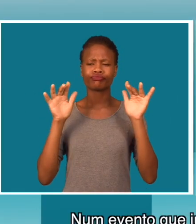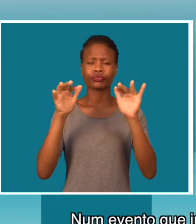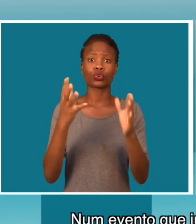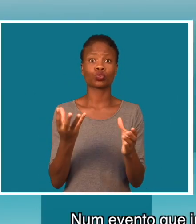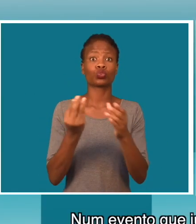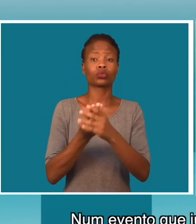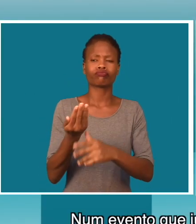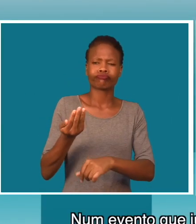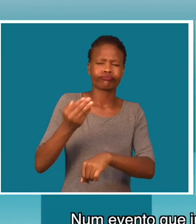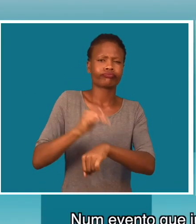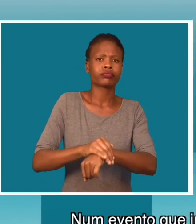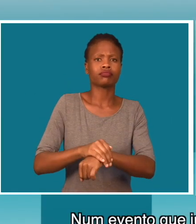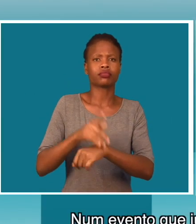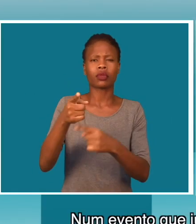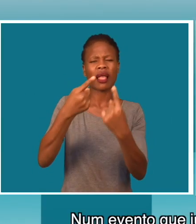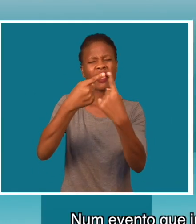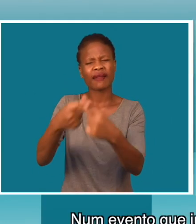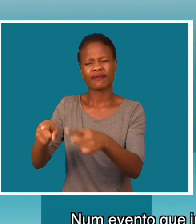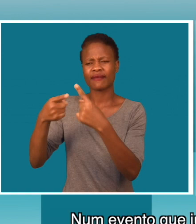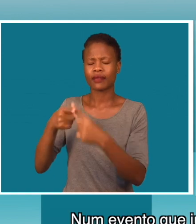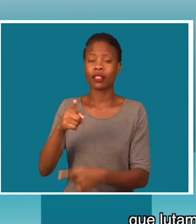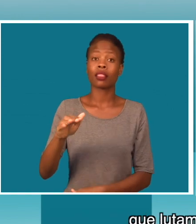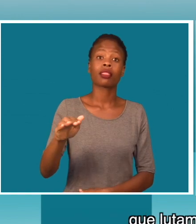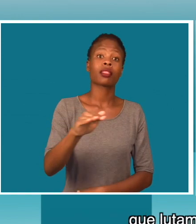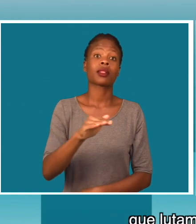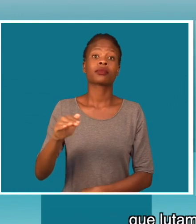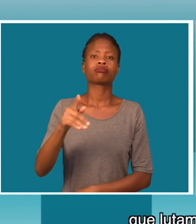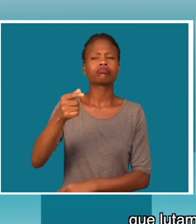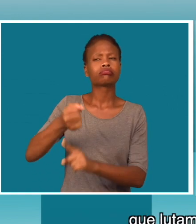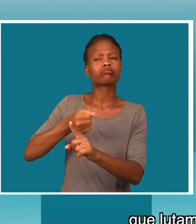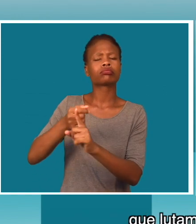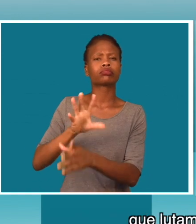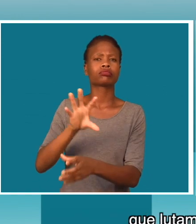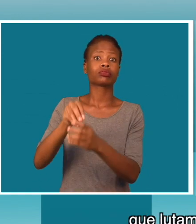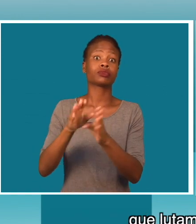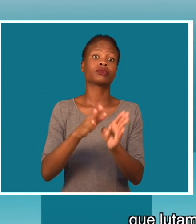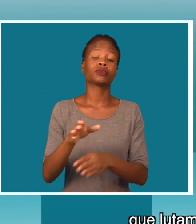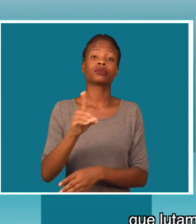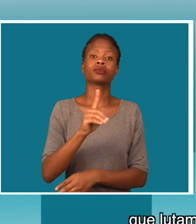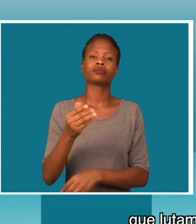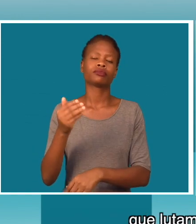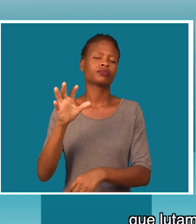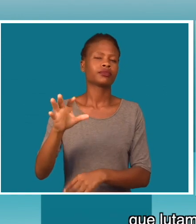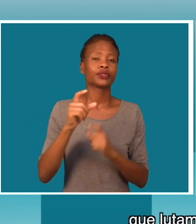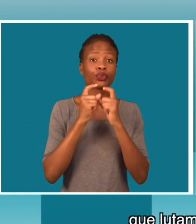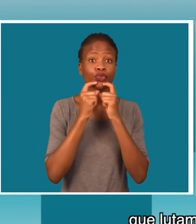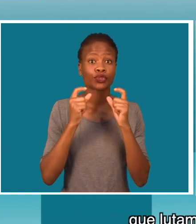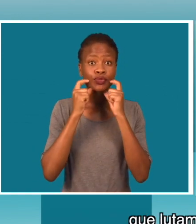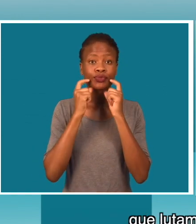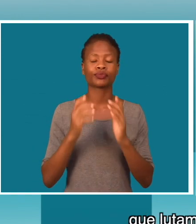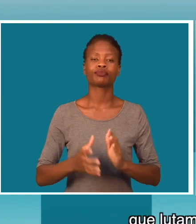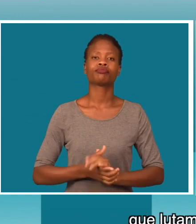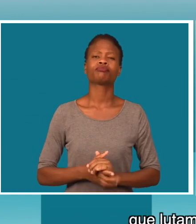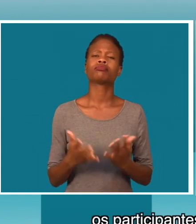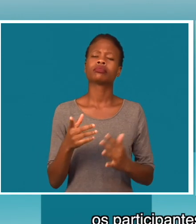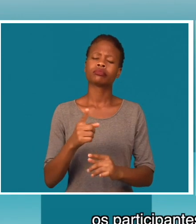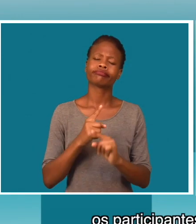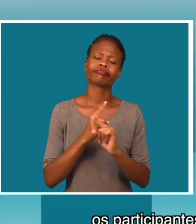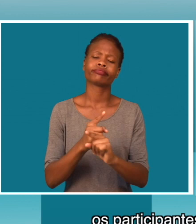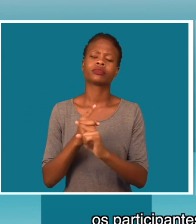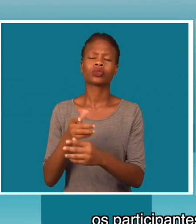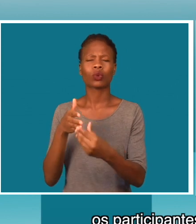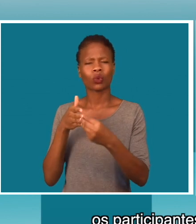No evento que juntou profissionais de várias áreas que lutam pela inclusão e bem-estar da pessoa com deficiência no país,